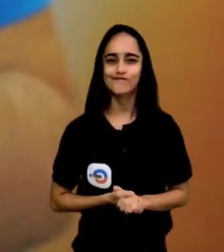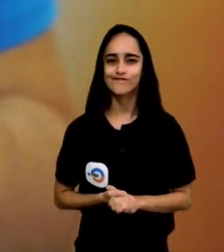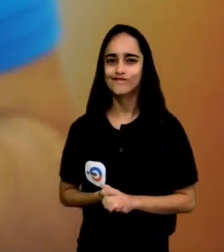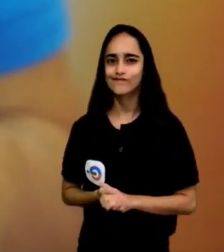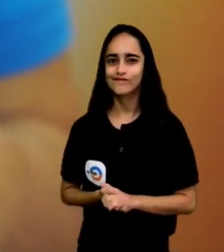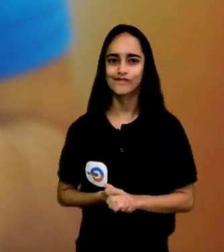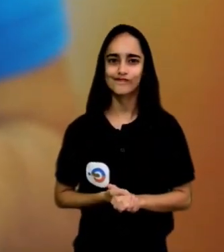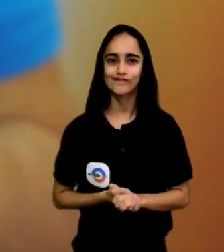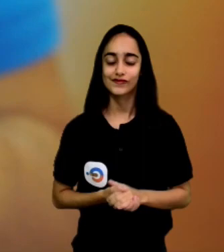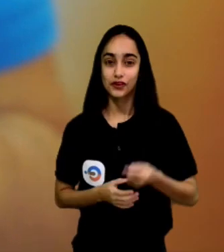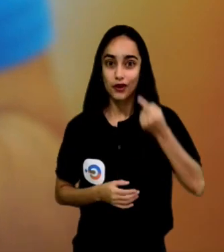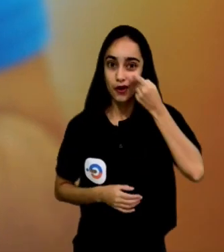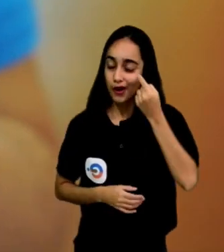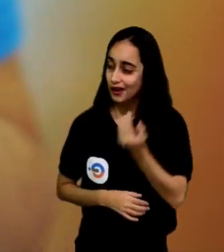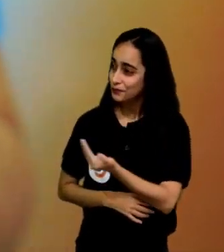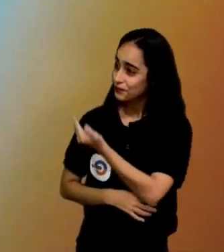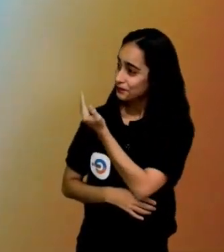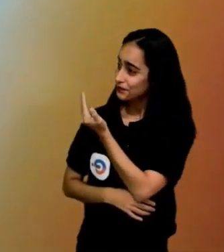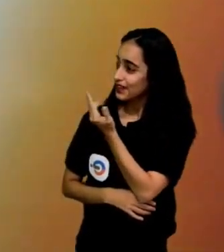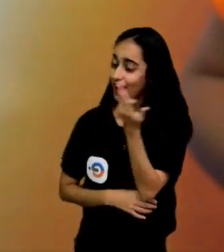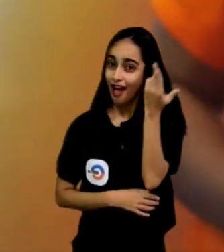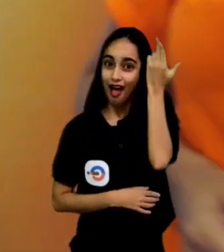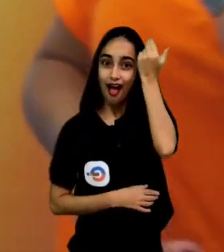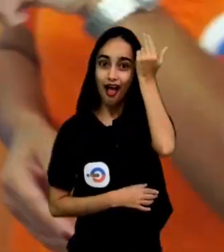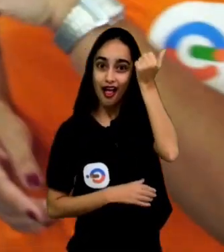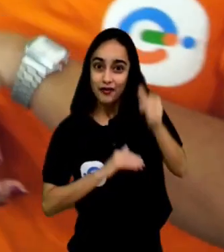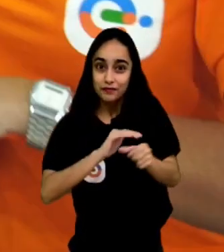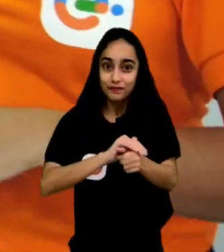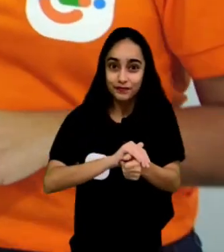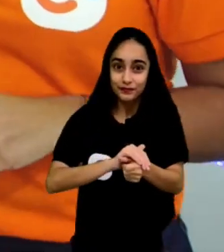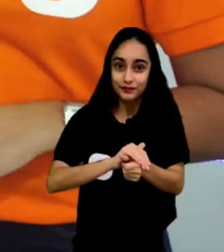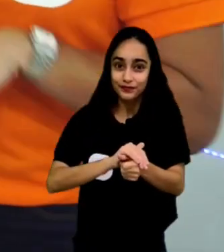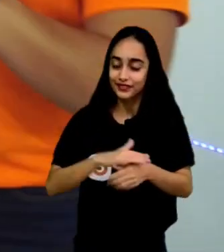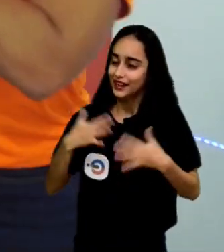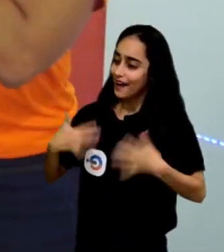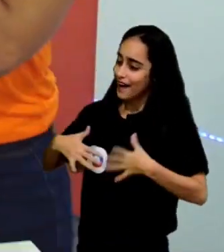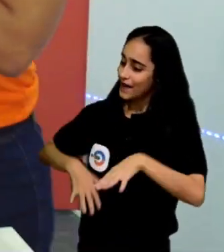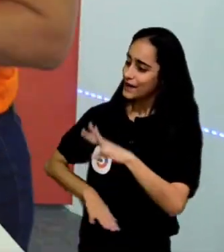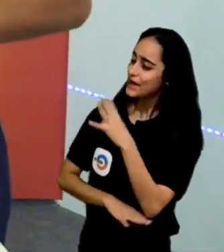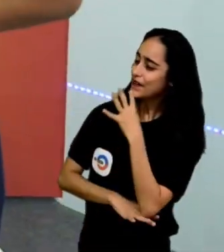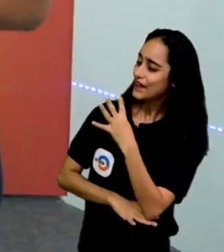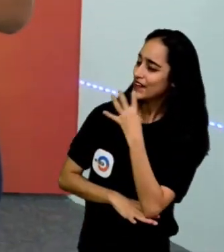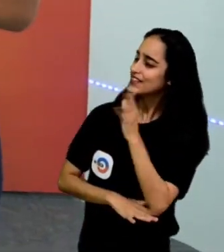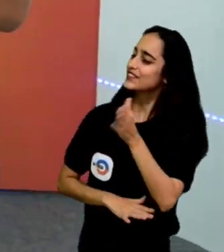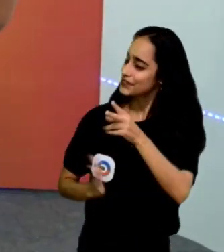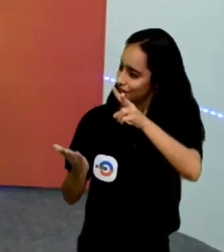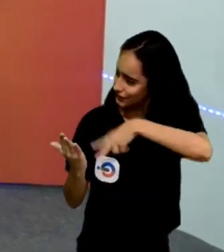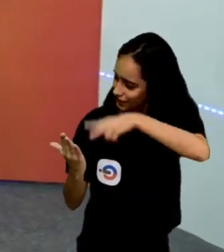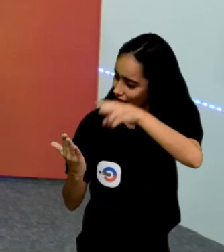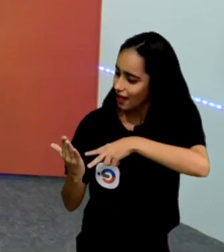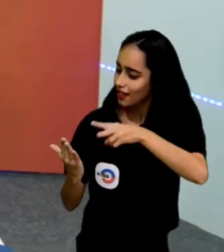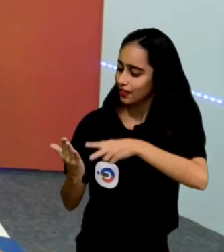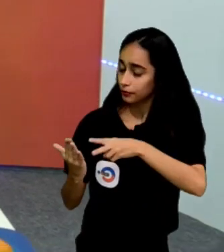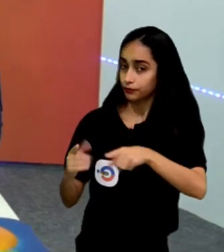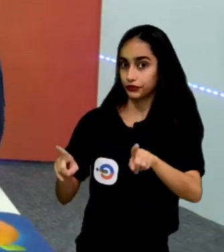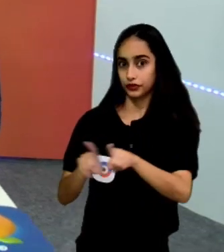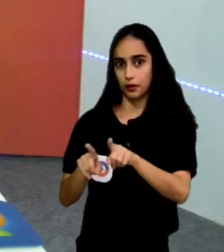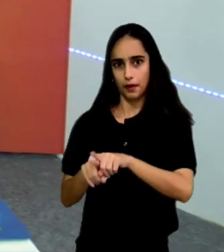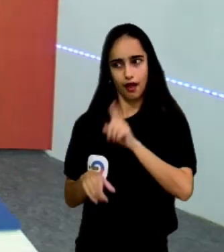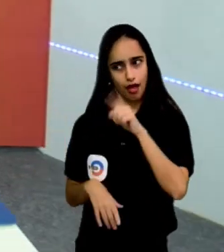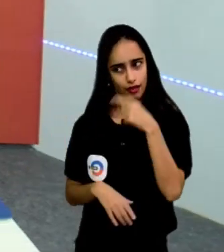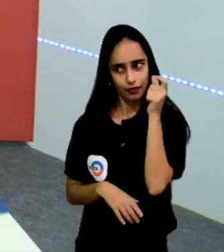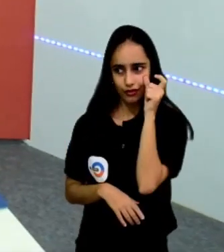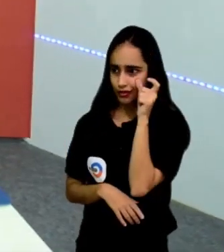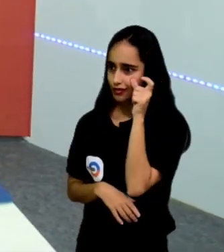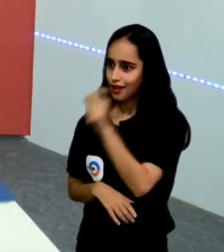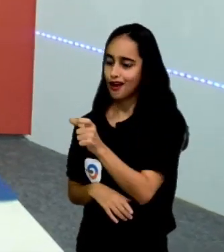A lebre e a tartaruga. Ah, eu conheço essa fábula, já li. Inclusive, ela é muito interessante,